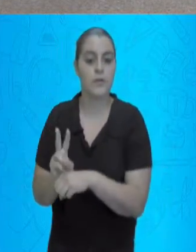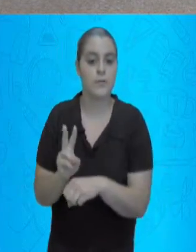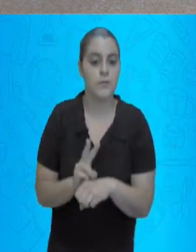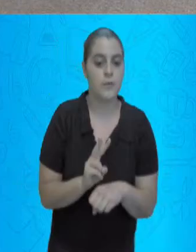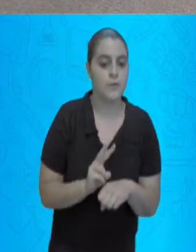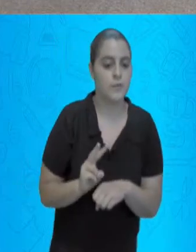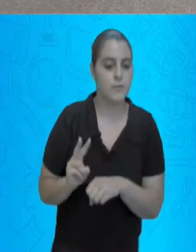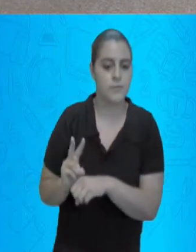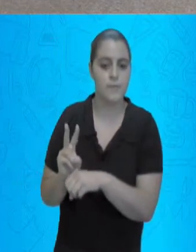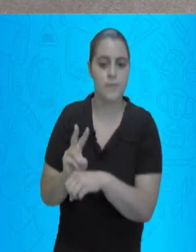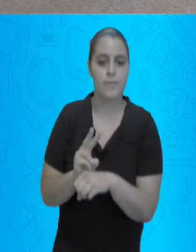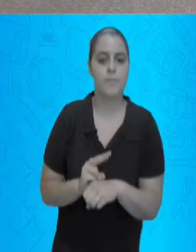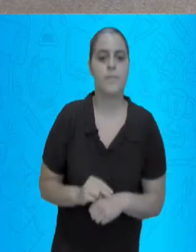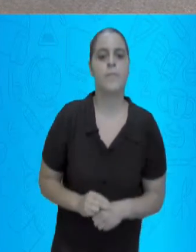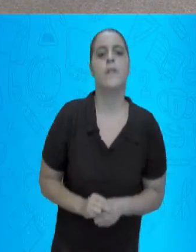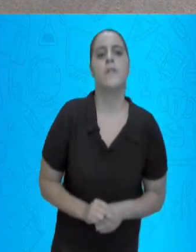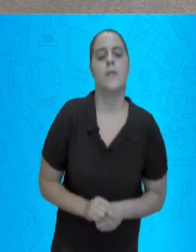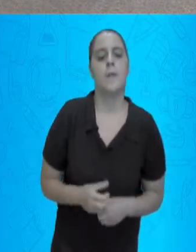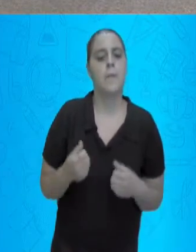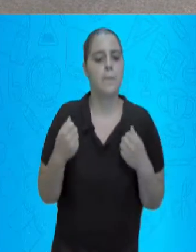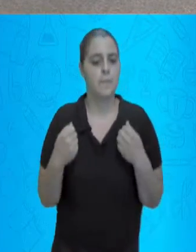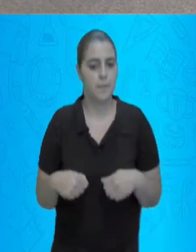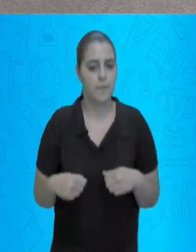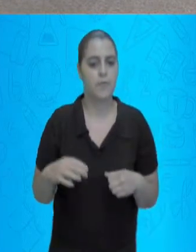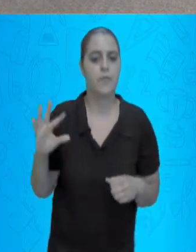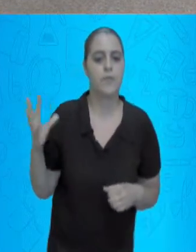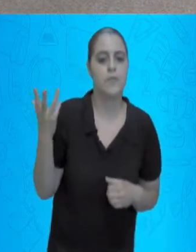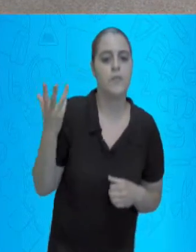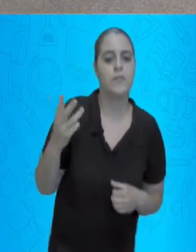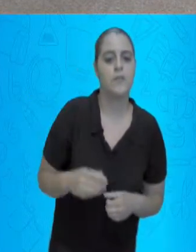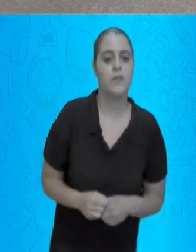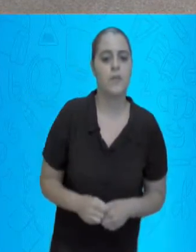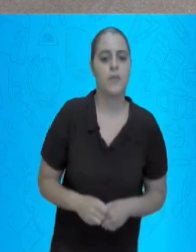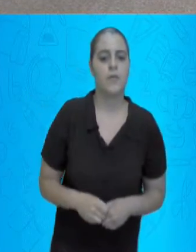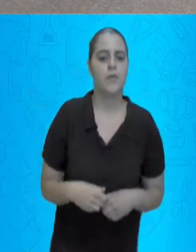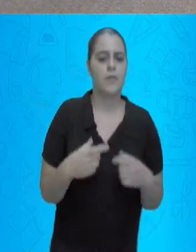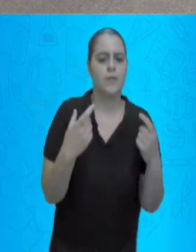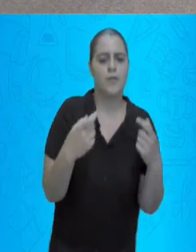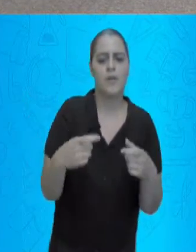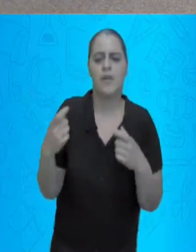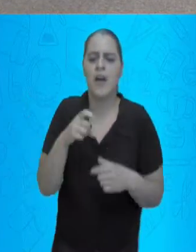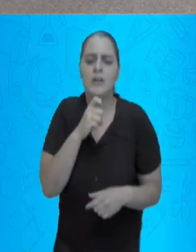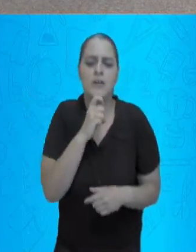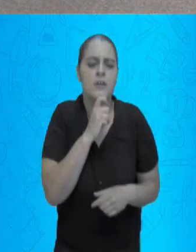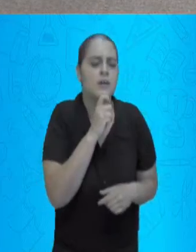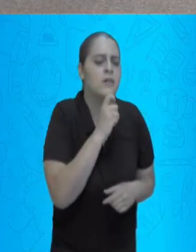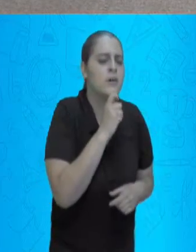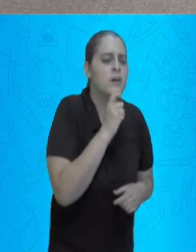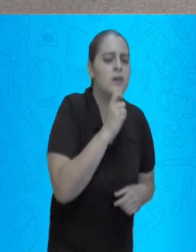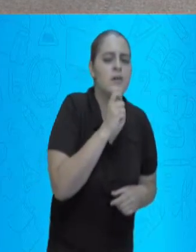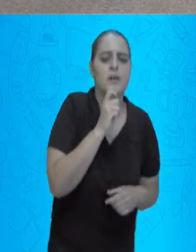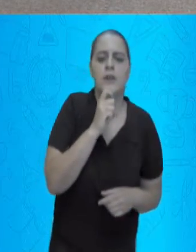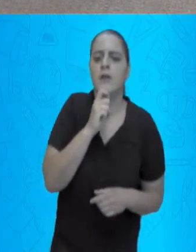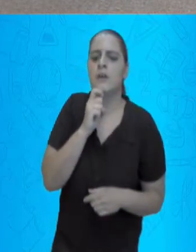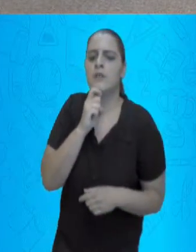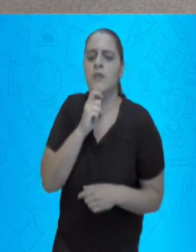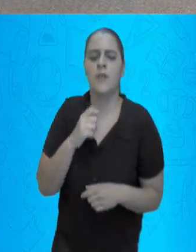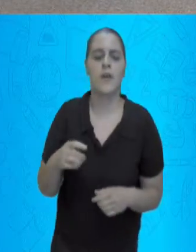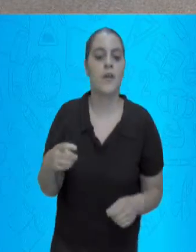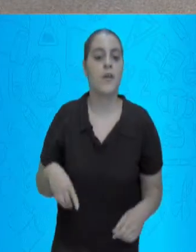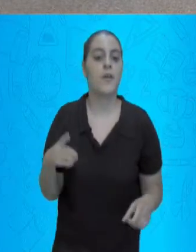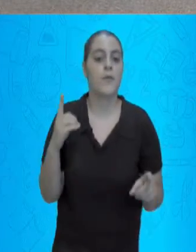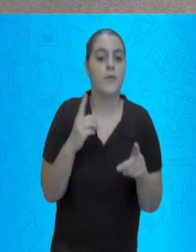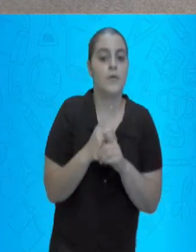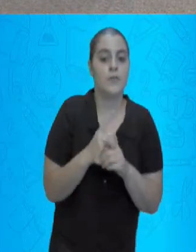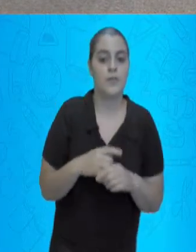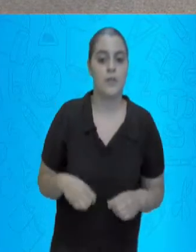A preservação, ela pode acontecer em ambientes muito gelados. Já foi encontrado fóssil